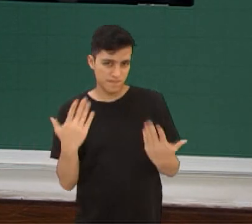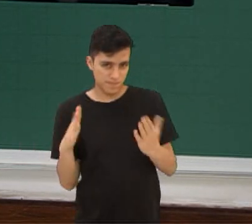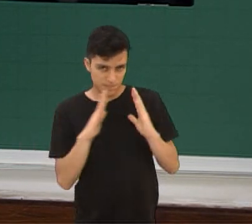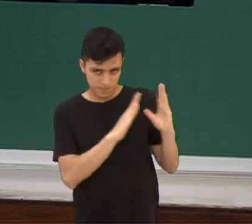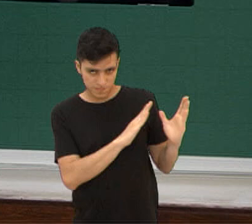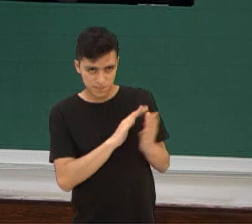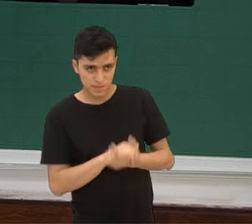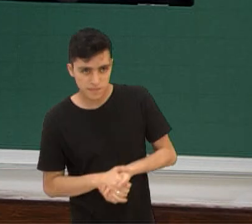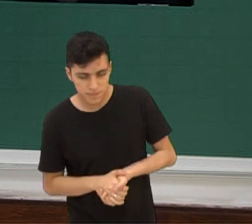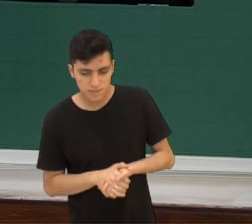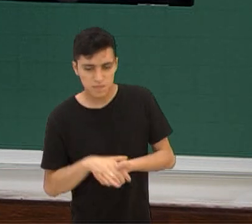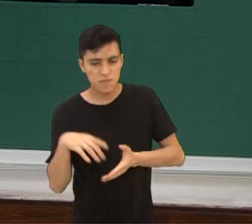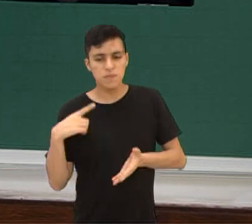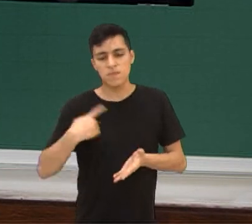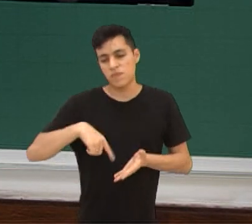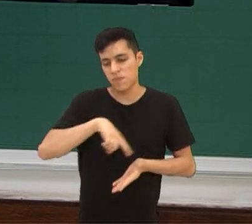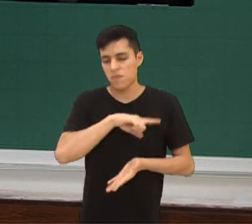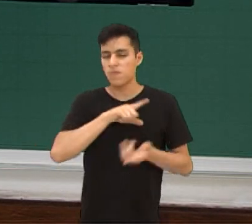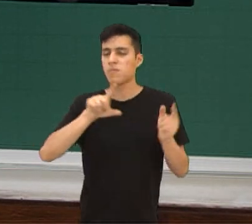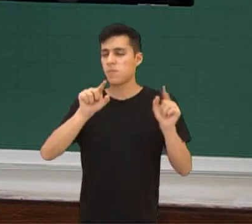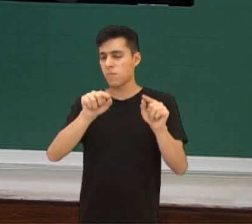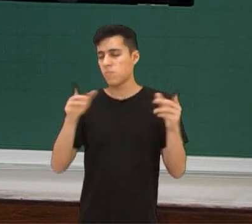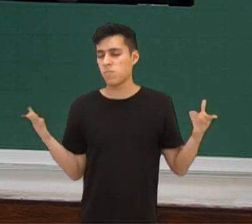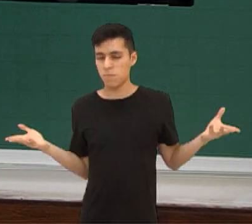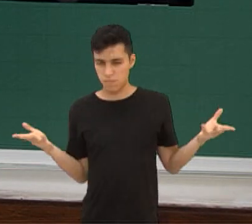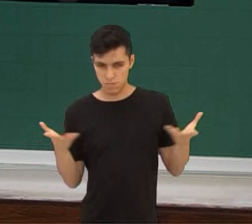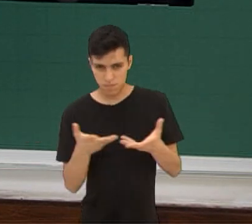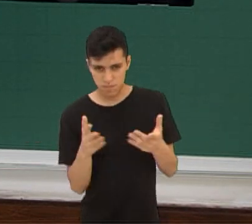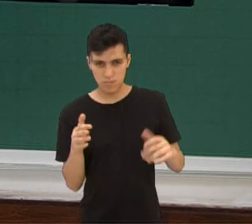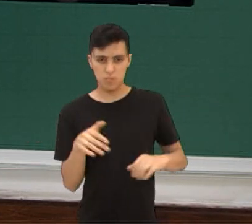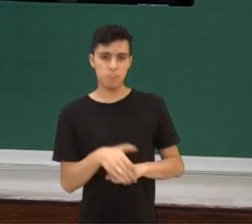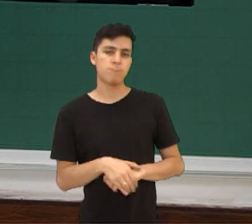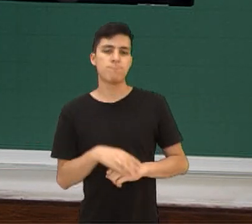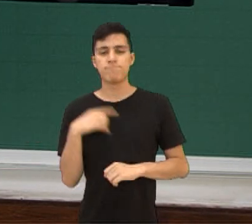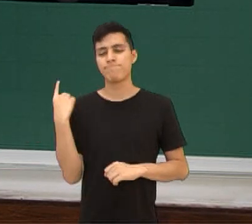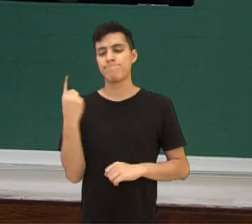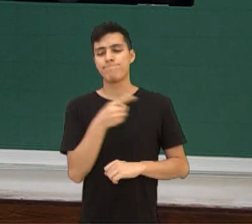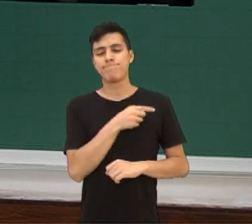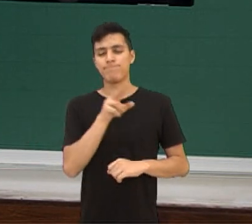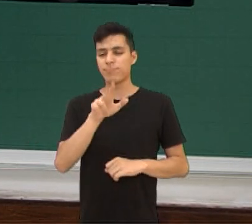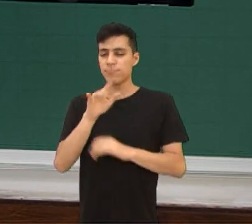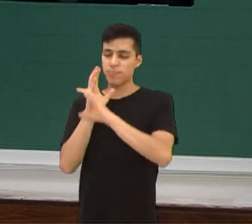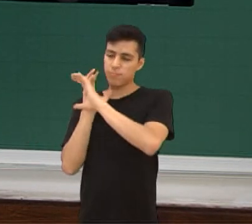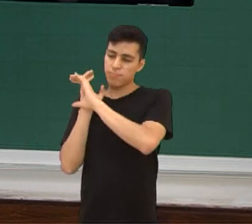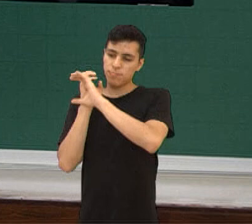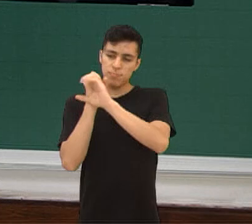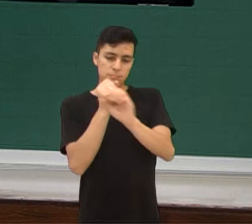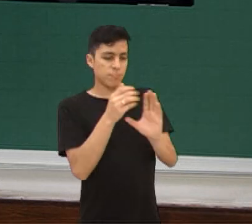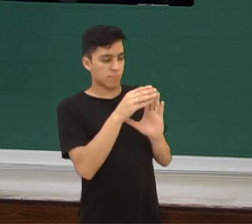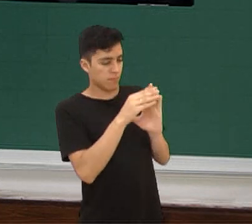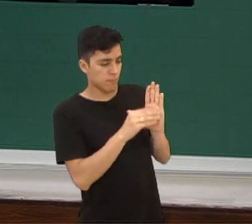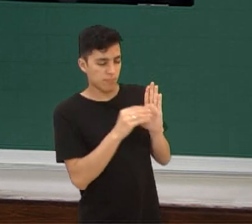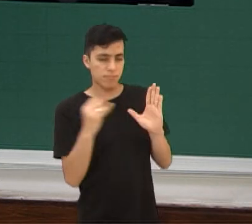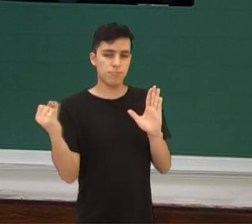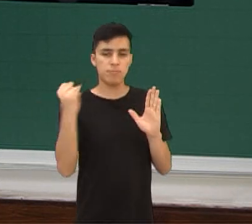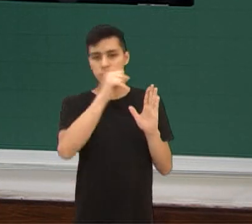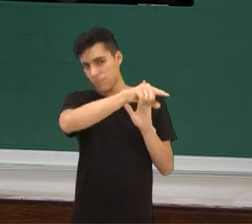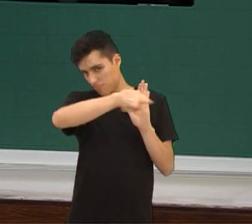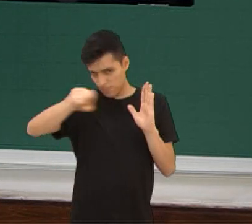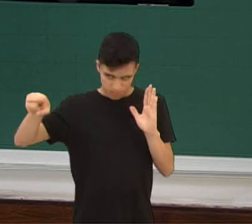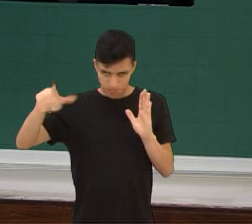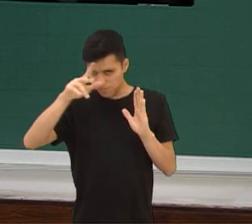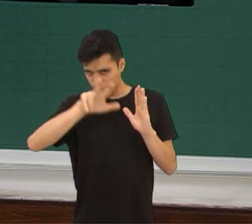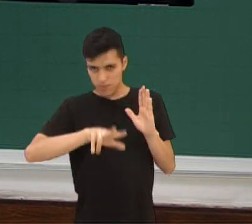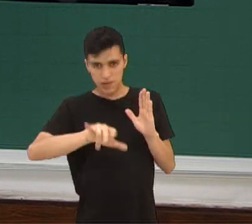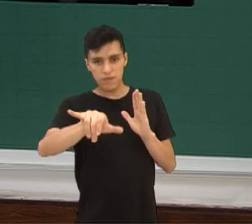E hoje, o que é que nós vamos fazer? Hoje, nós vamos retomar um conteúdo que é muito importante para vocês, tanto para os